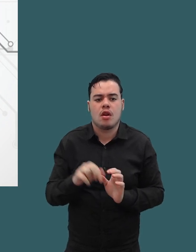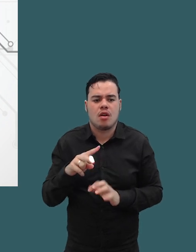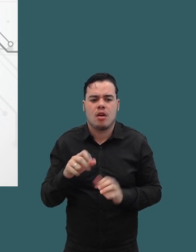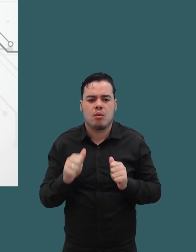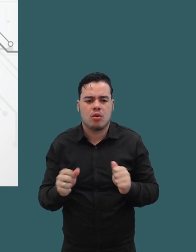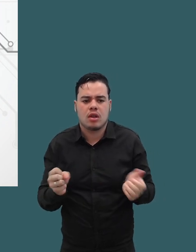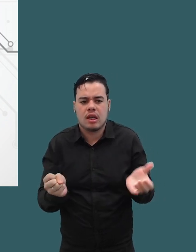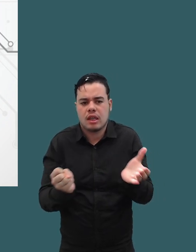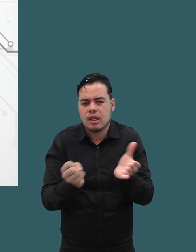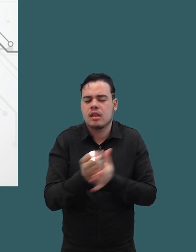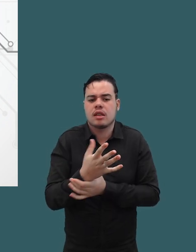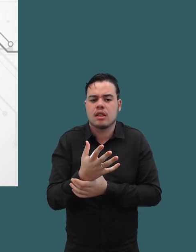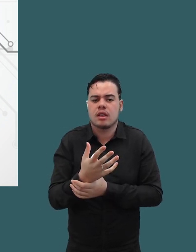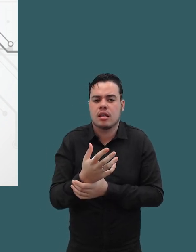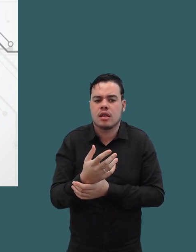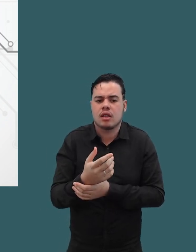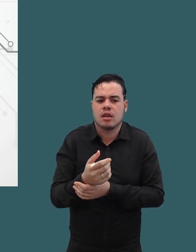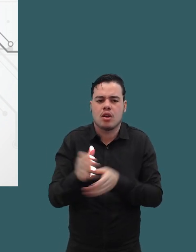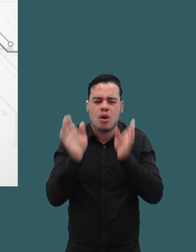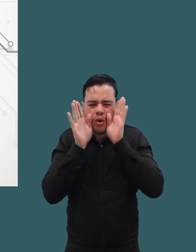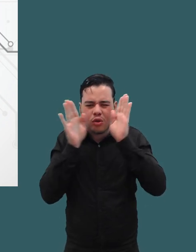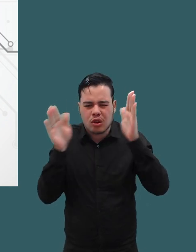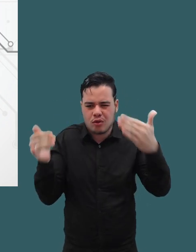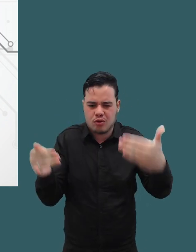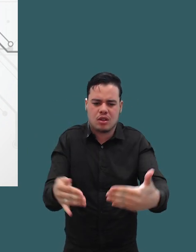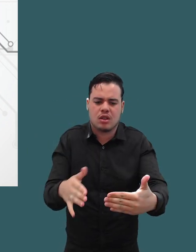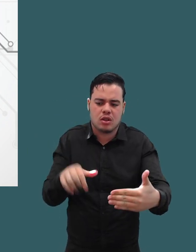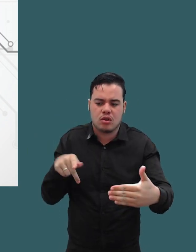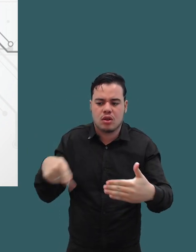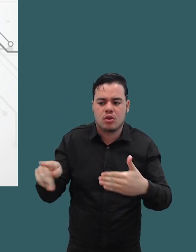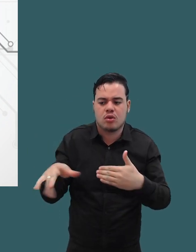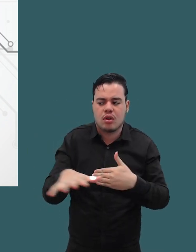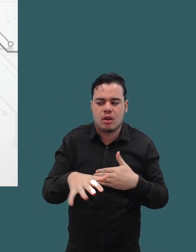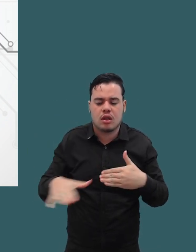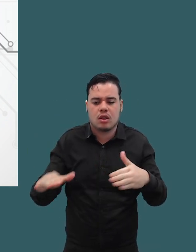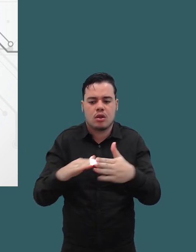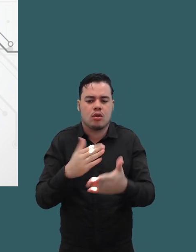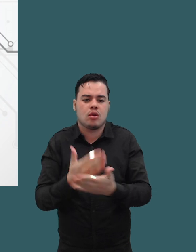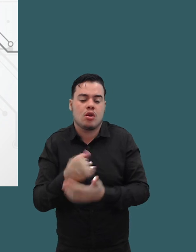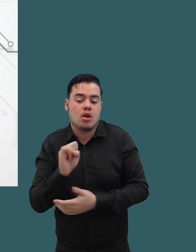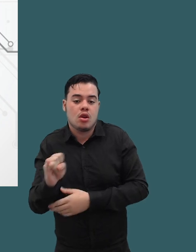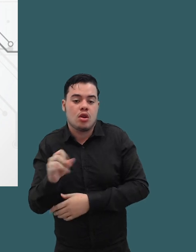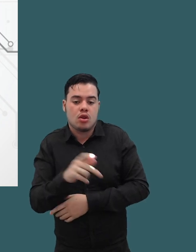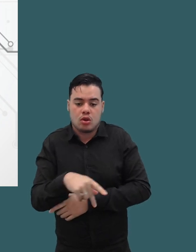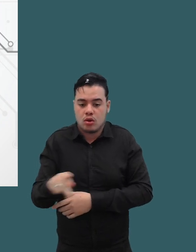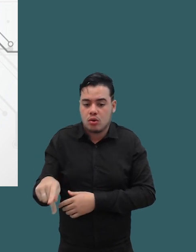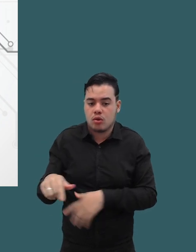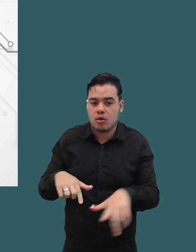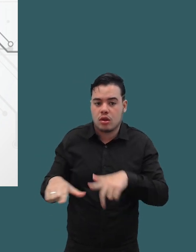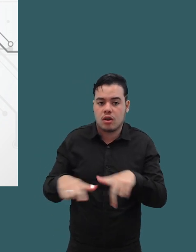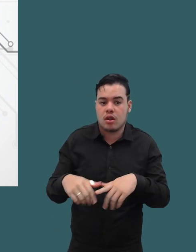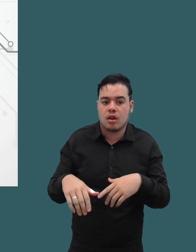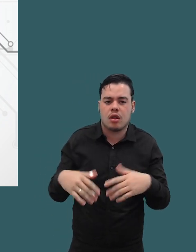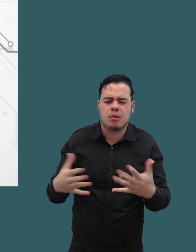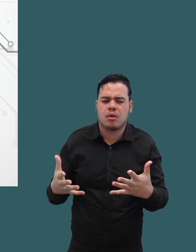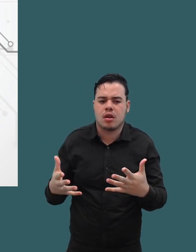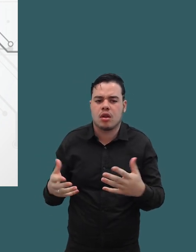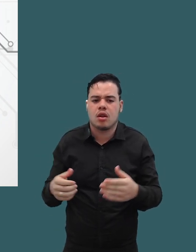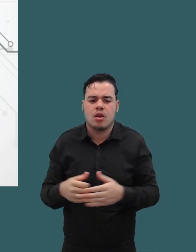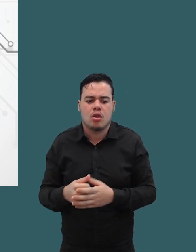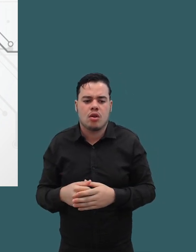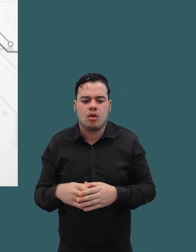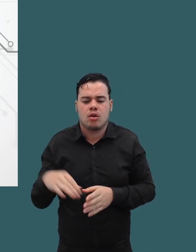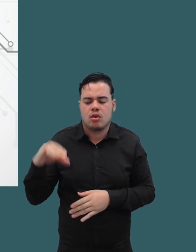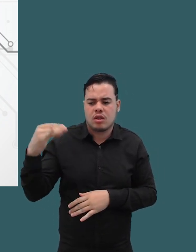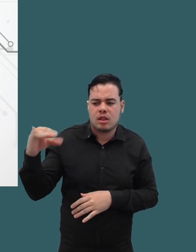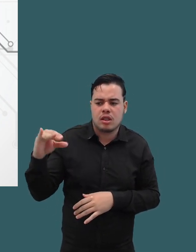criar o seu laboratório a partir da vocação do seu território. Então, se o professor daquela escola trabalha mais com ciência cidadã e o que ele